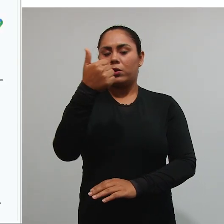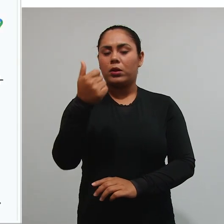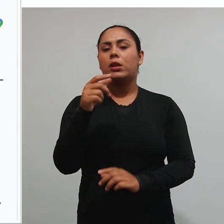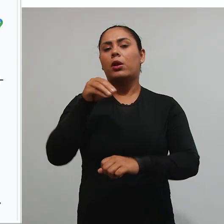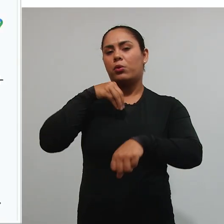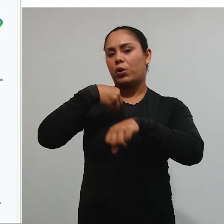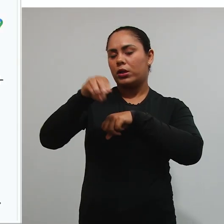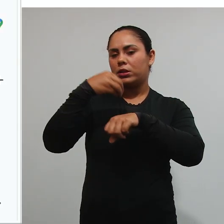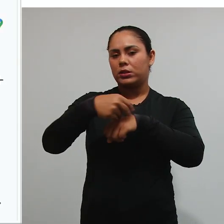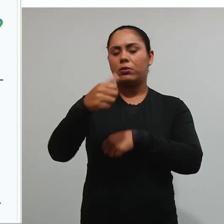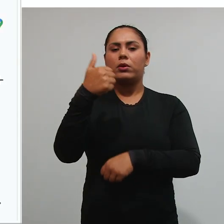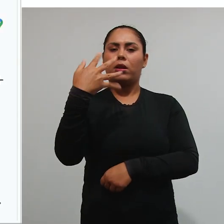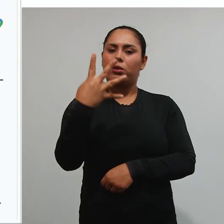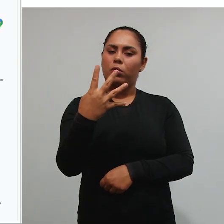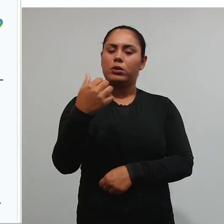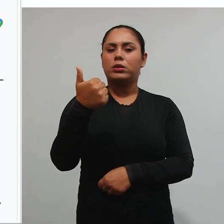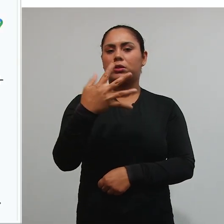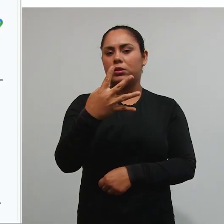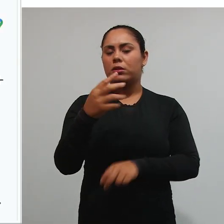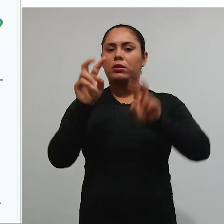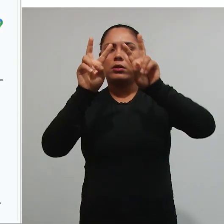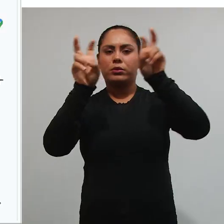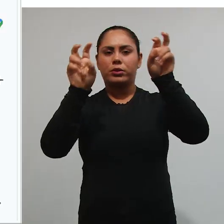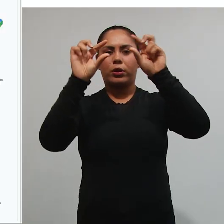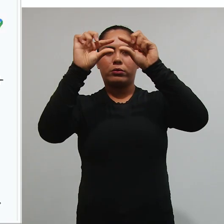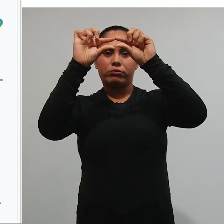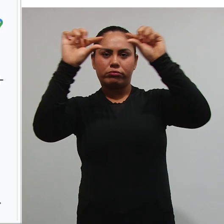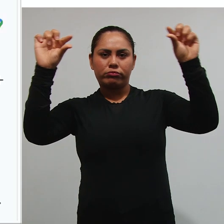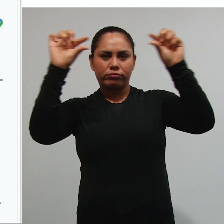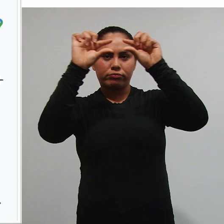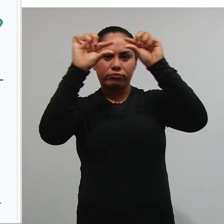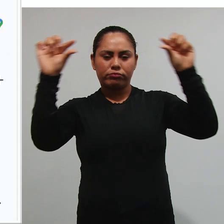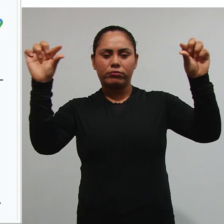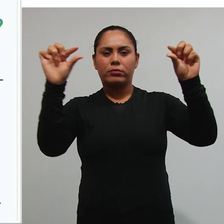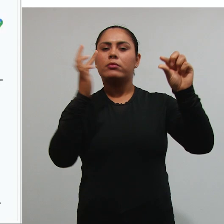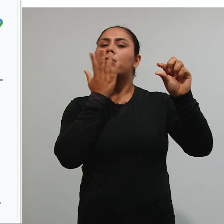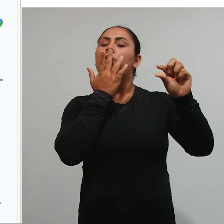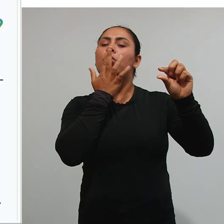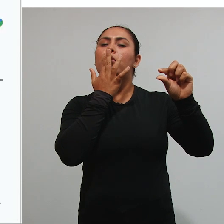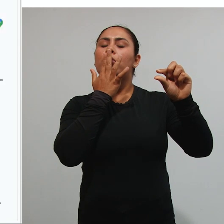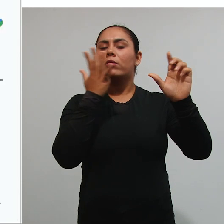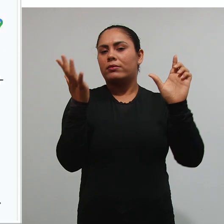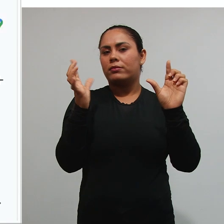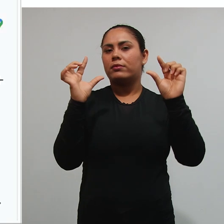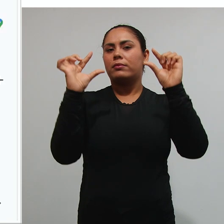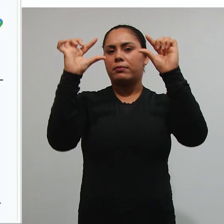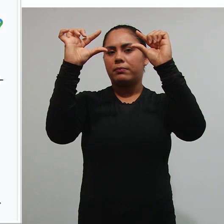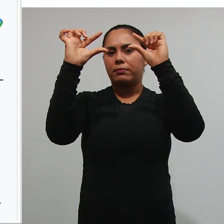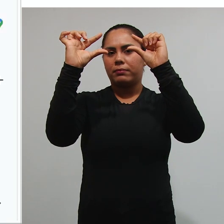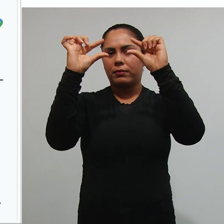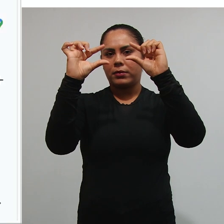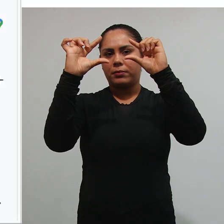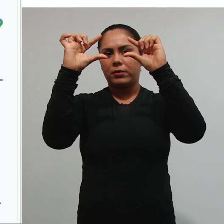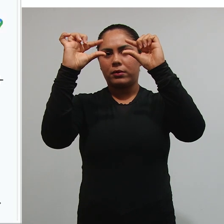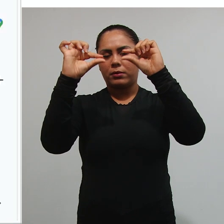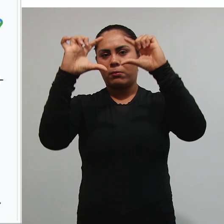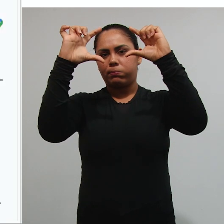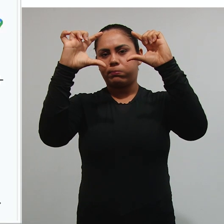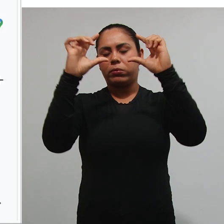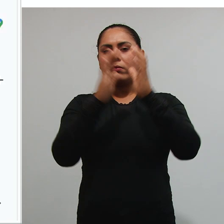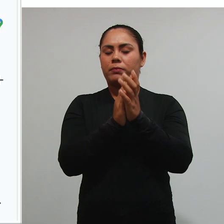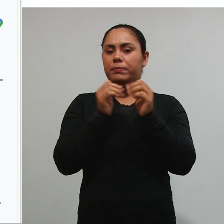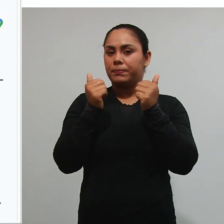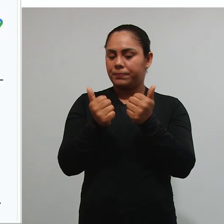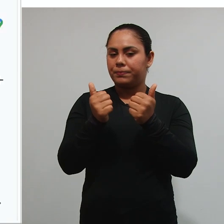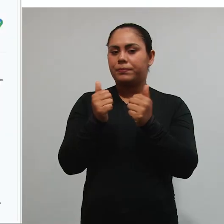para o tamanho 14 também. Mas como o título, ela fica destacada em negrito, maiúscula e centralizada,